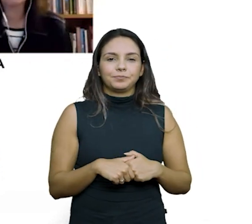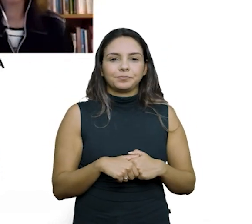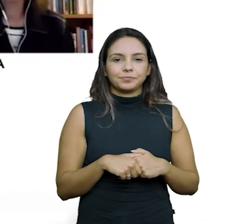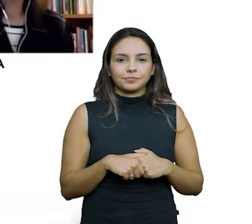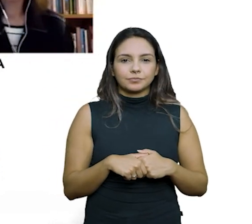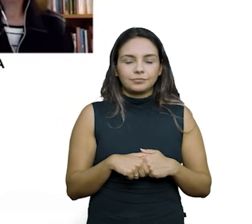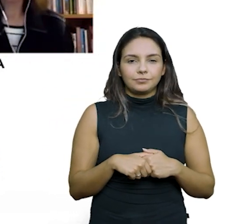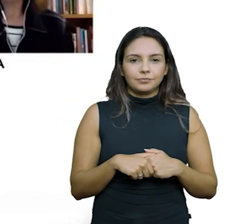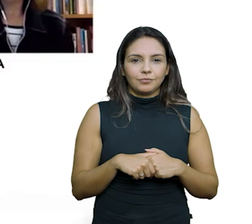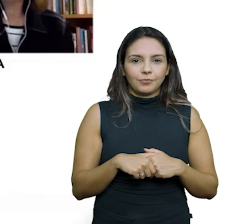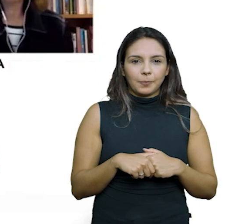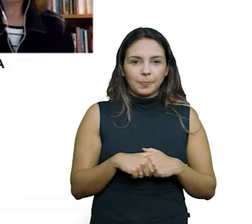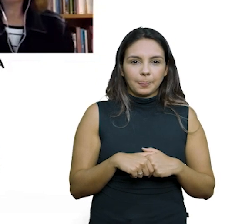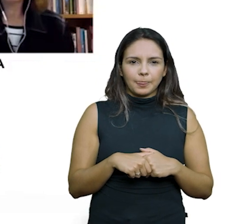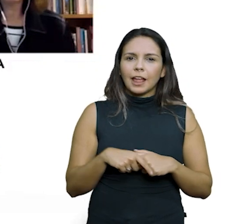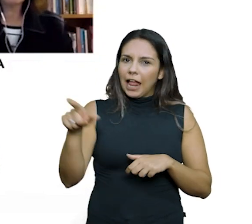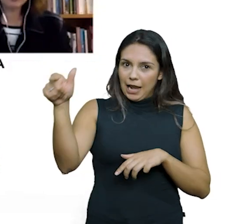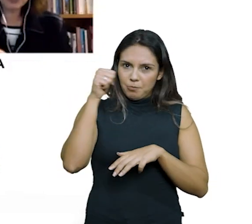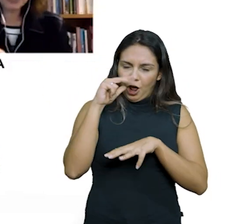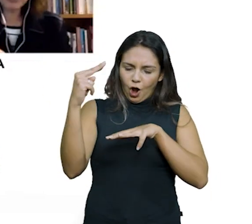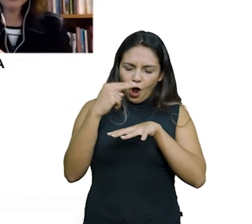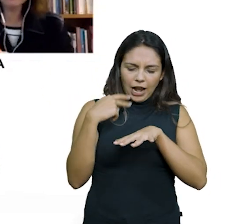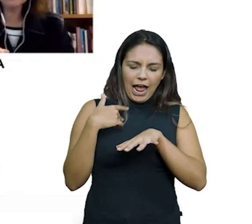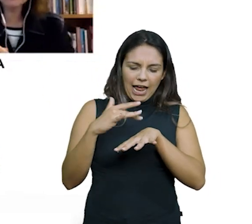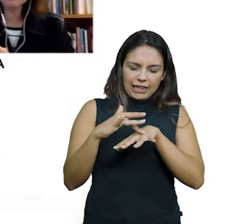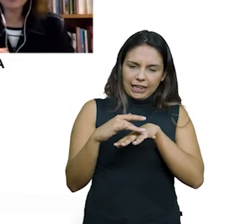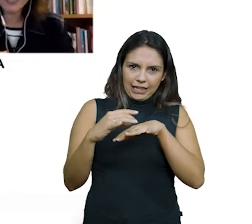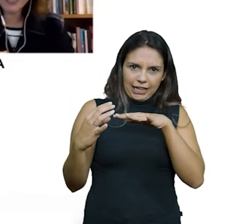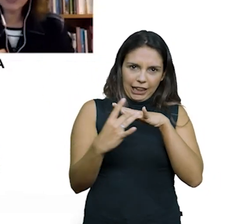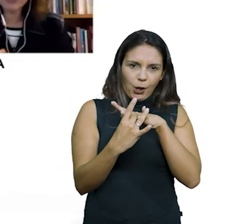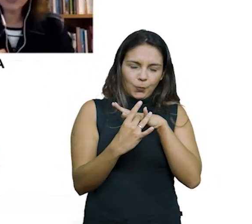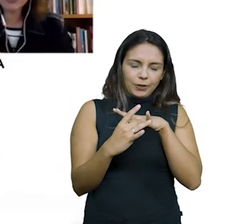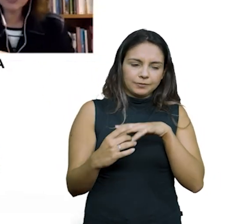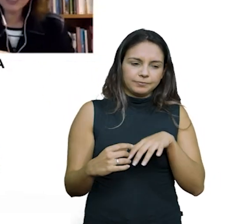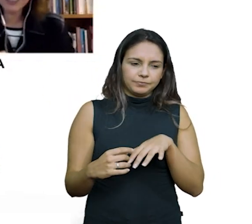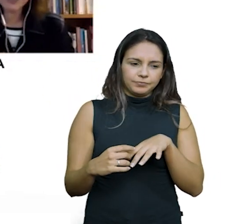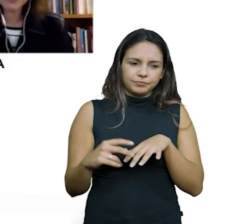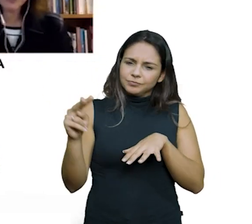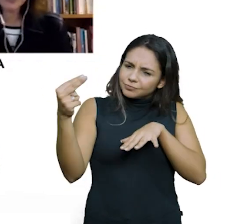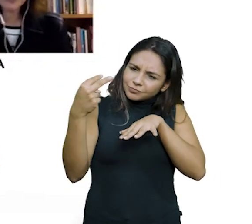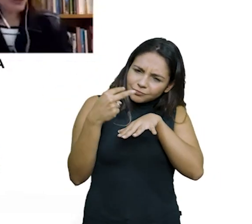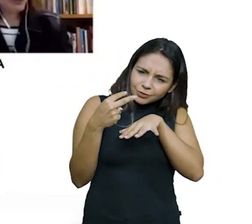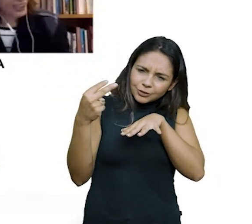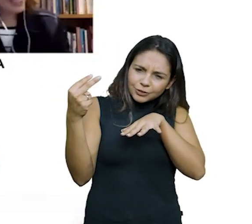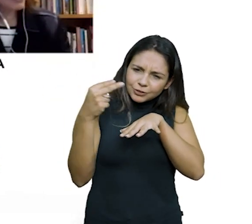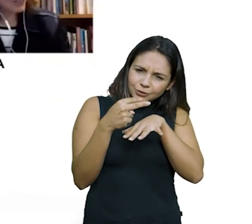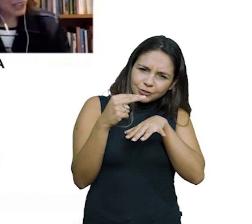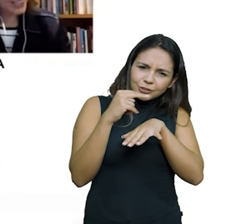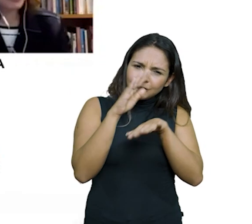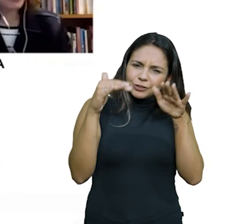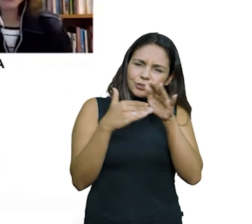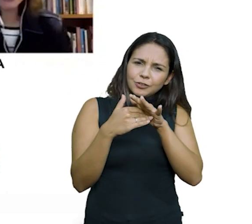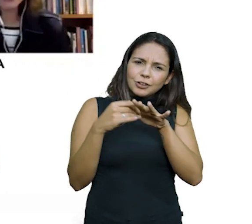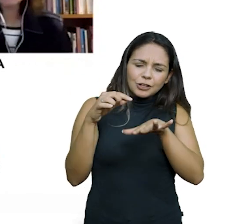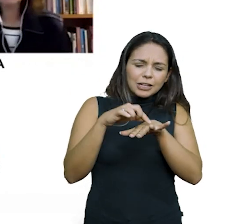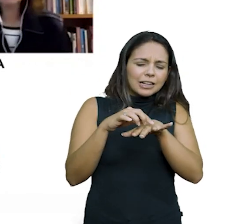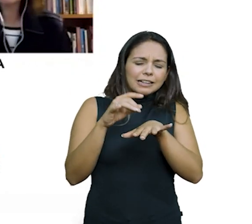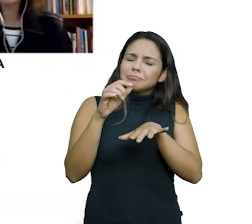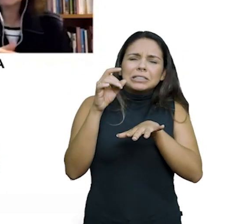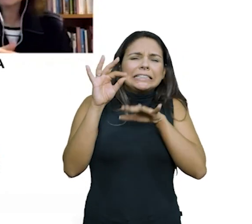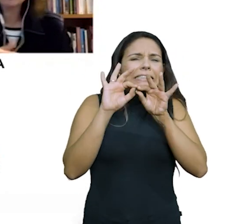E ainda teve um episódio maravilhoso que ela ficou olhando um anel que eu estava usando, eu vi que ela estava olhando, o jantar todo, um